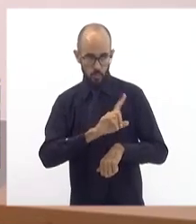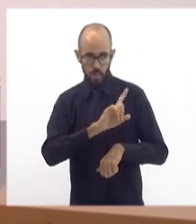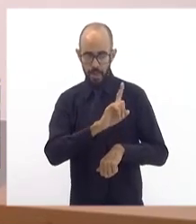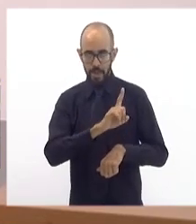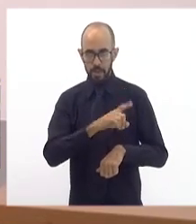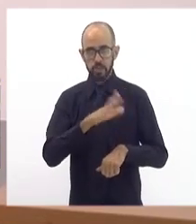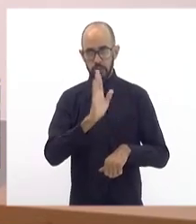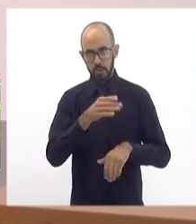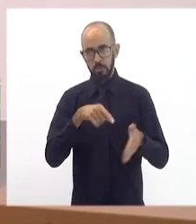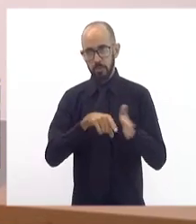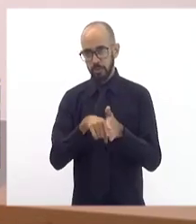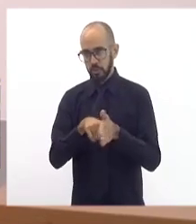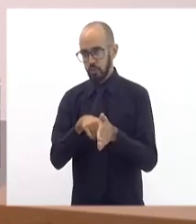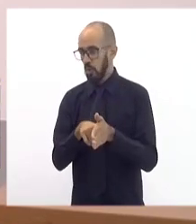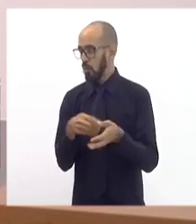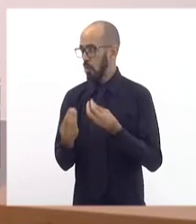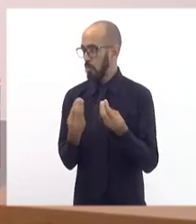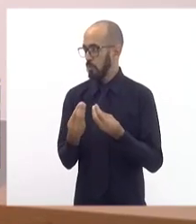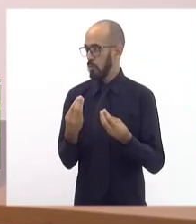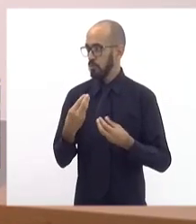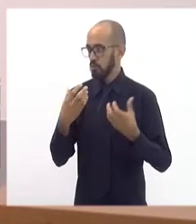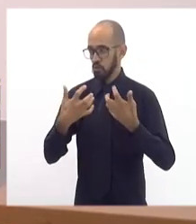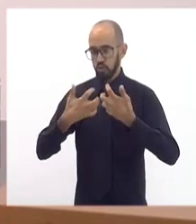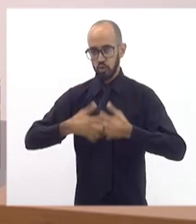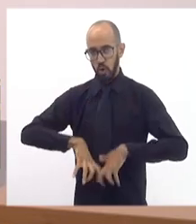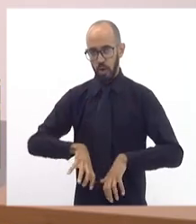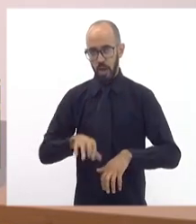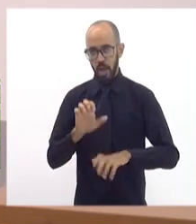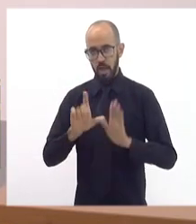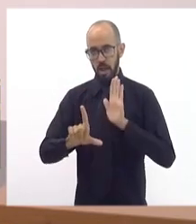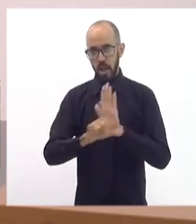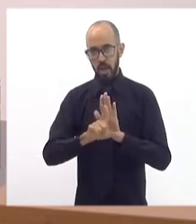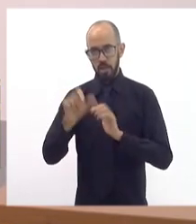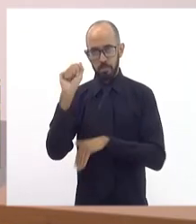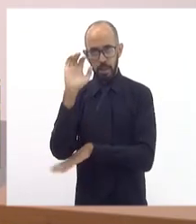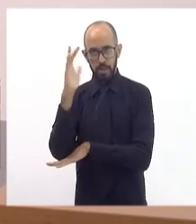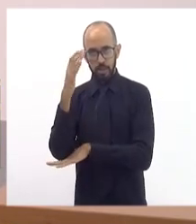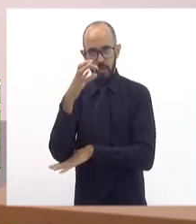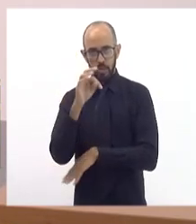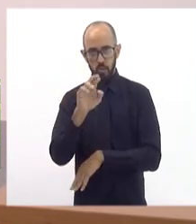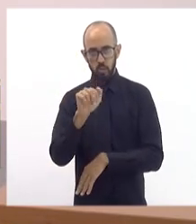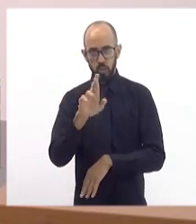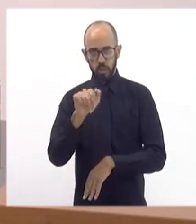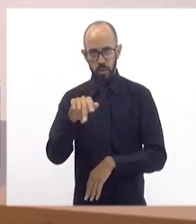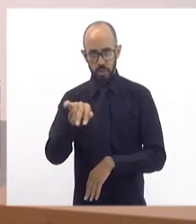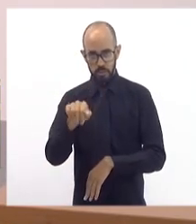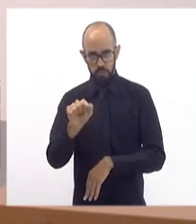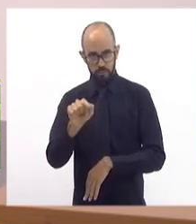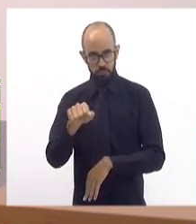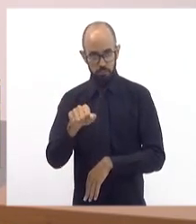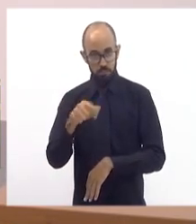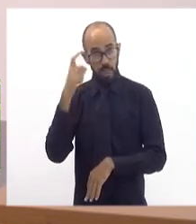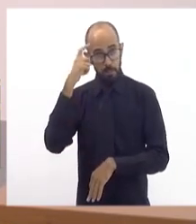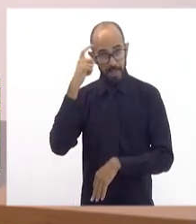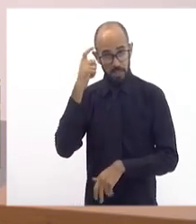funciona o Às vezes a ambientar né porque olha só pensando que pescador é boba né